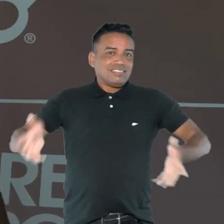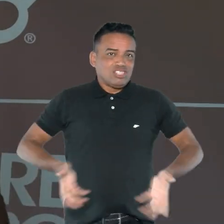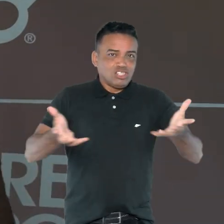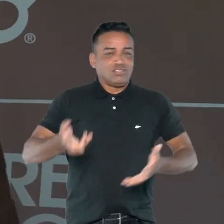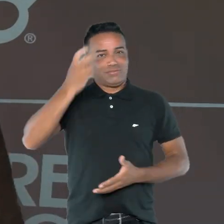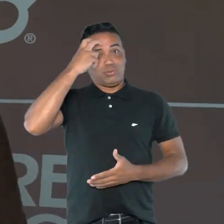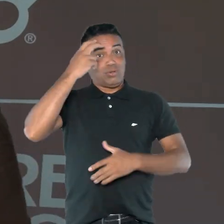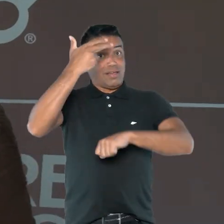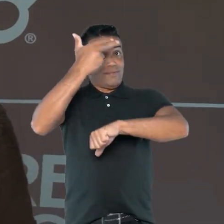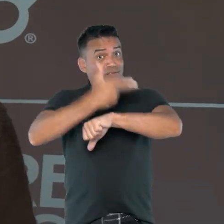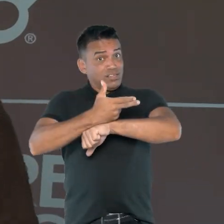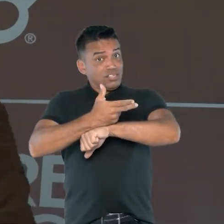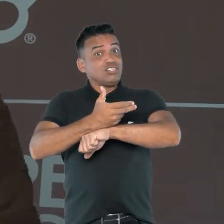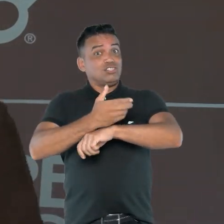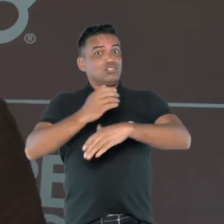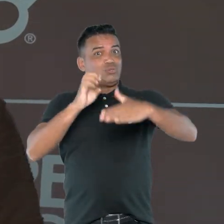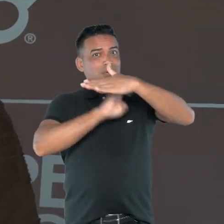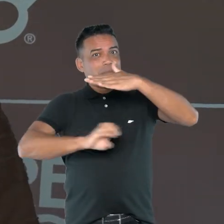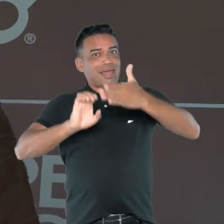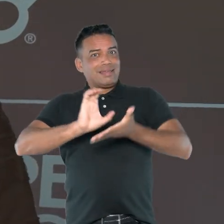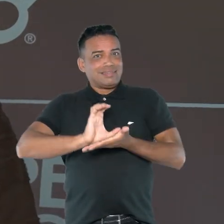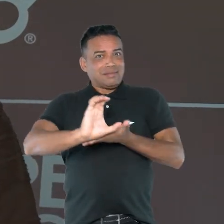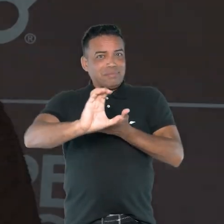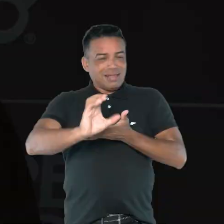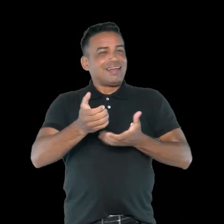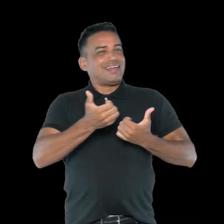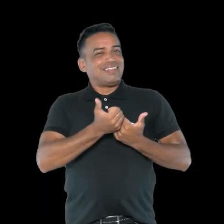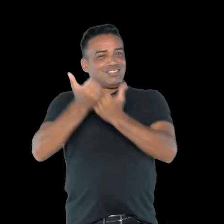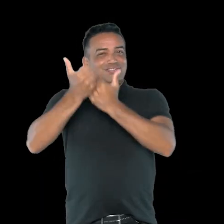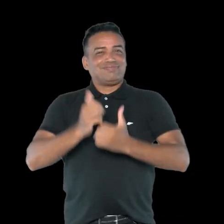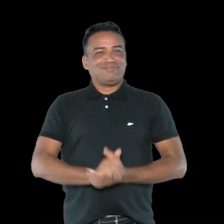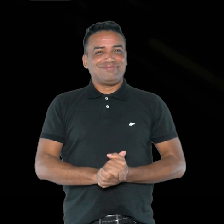agora um vídeo da nossa patrocinadora.